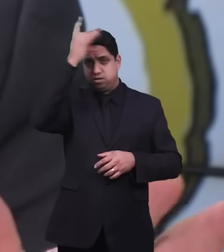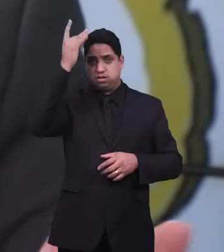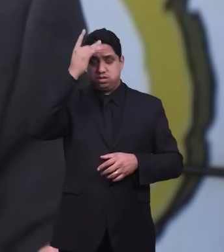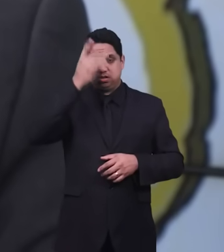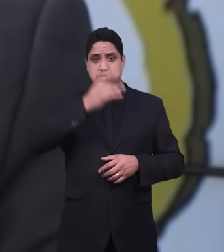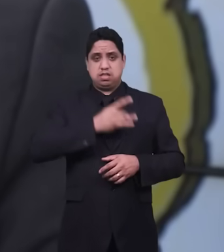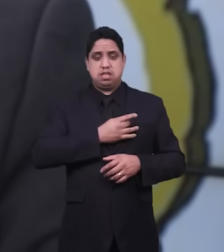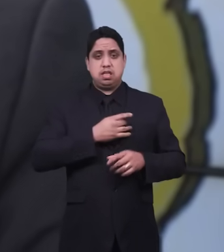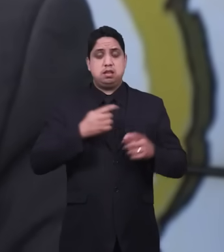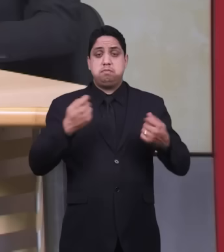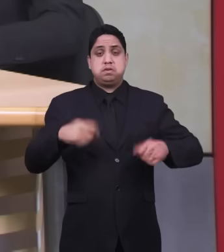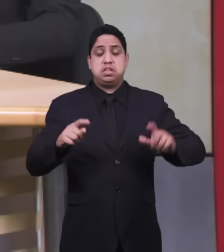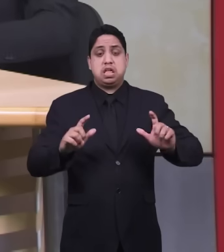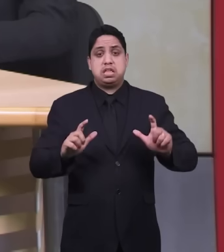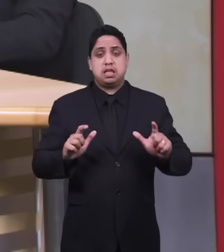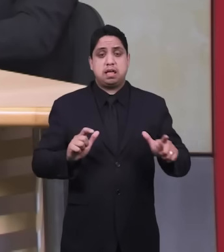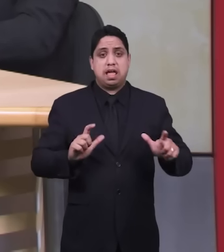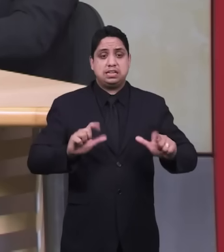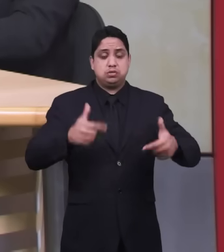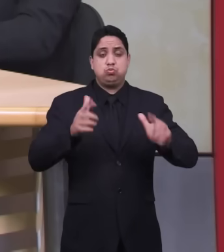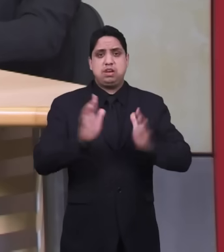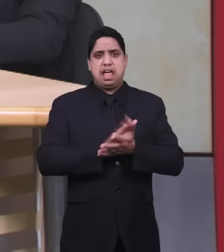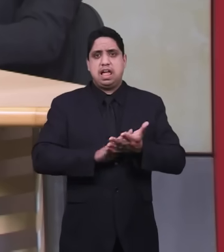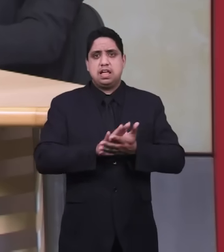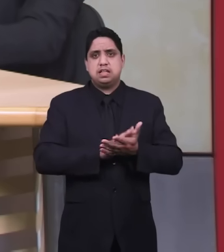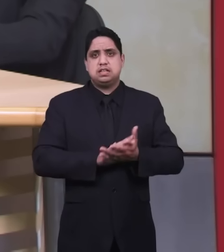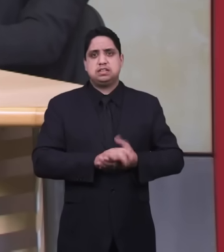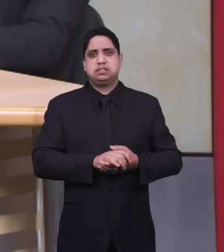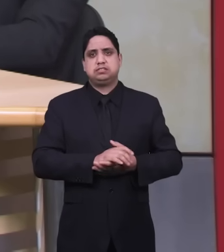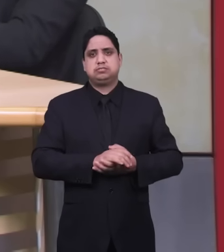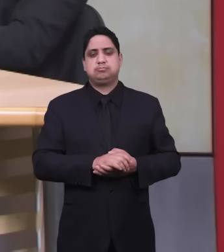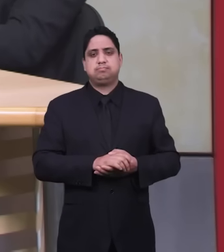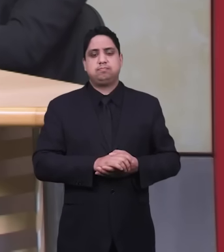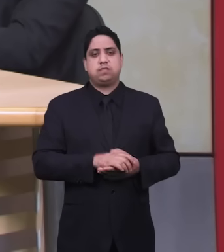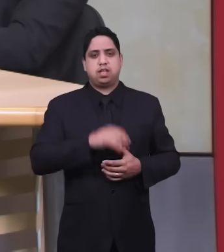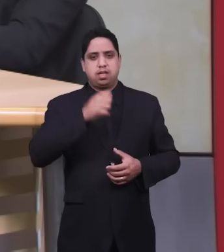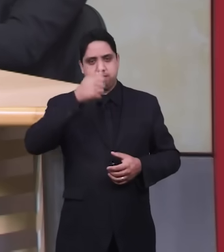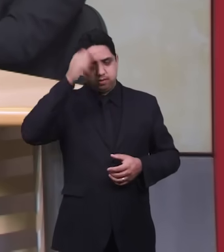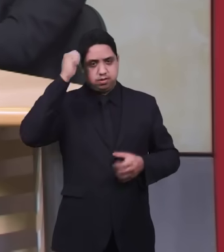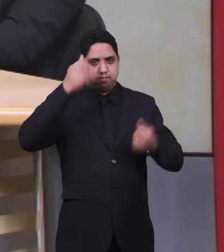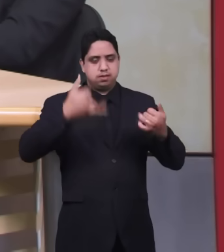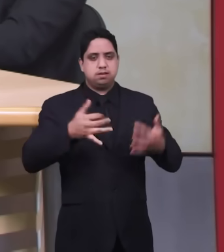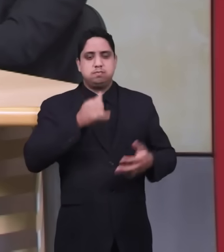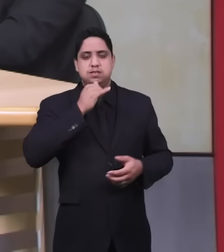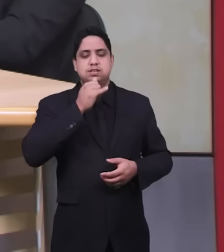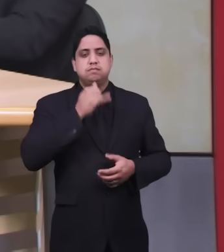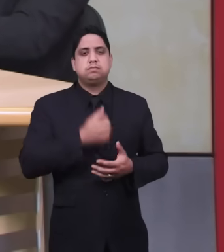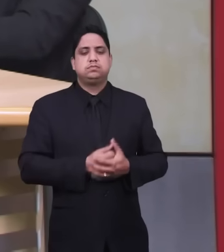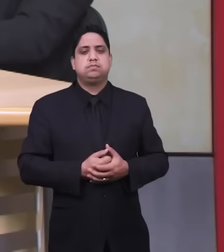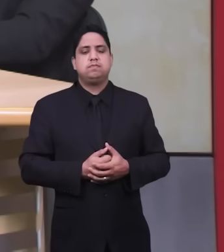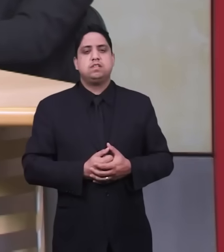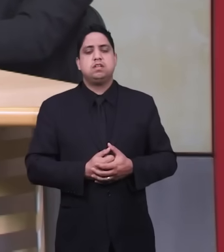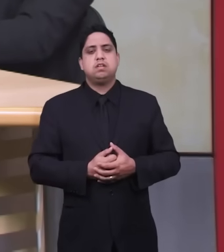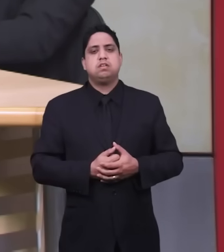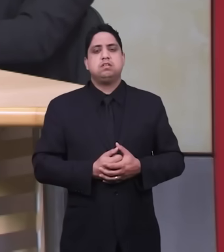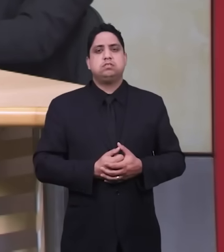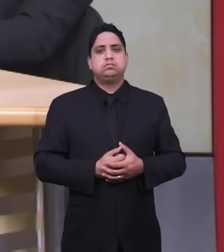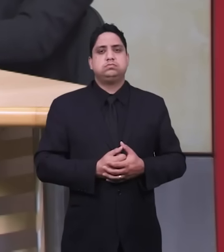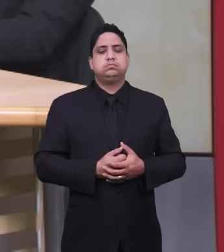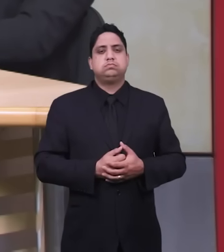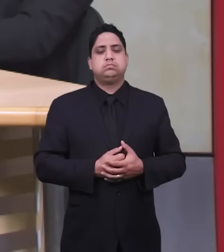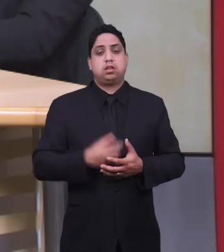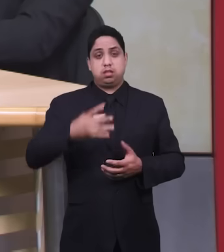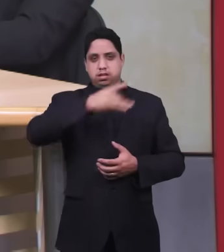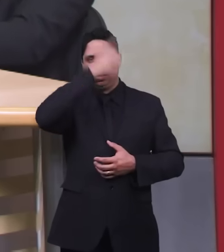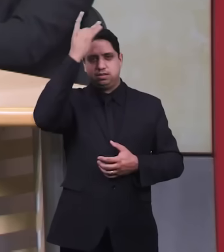queremos manifestação conversar. Nenhuma. Isso aí, vamos, já que você já entrou, vamos falar. O batismo com o Espírito Santo, tanto